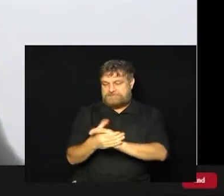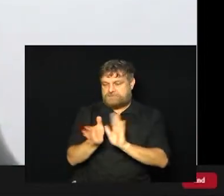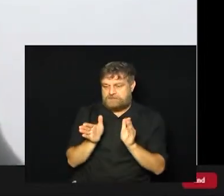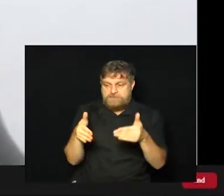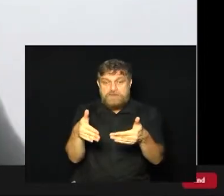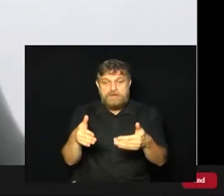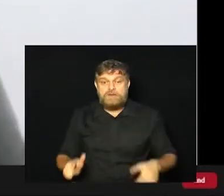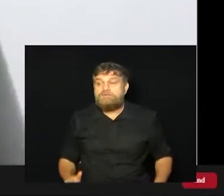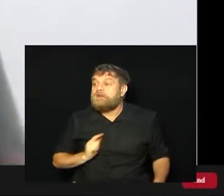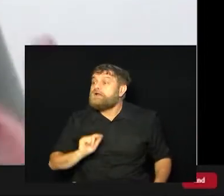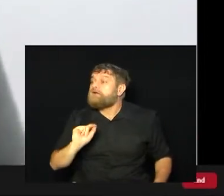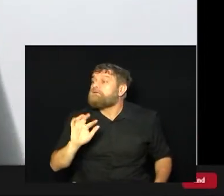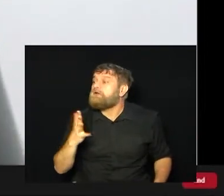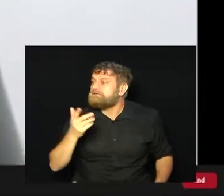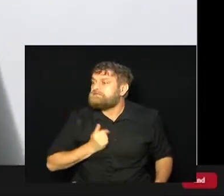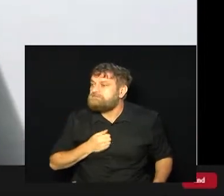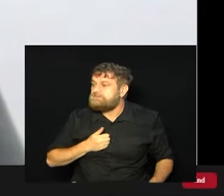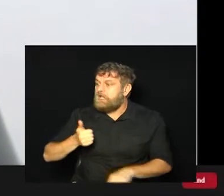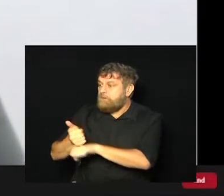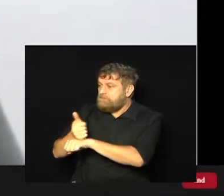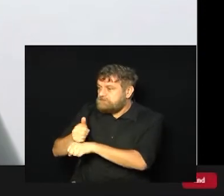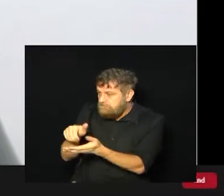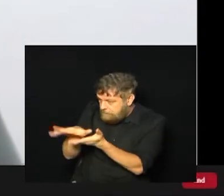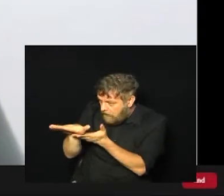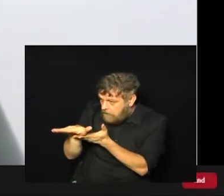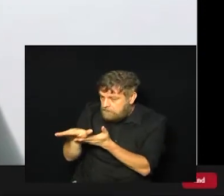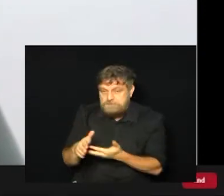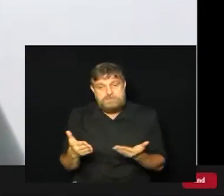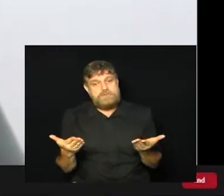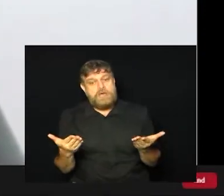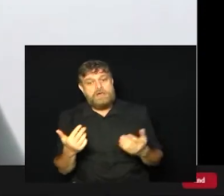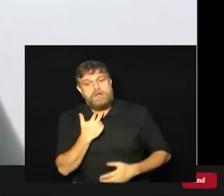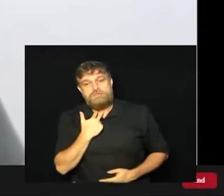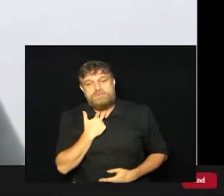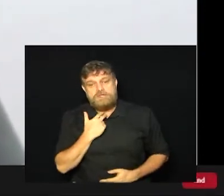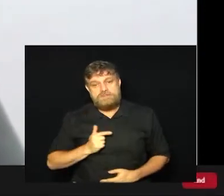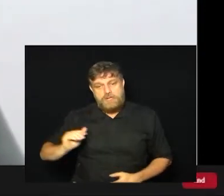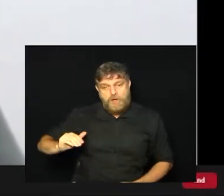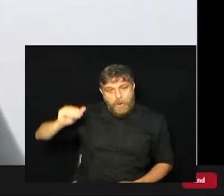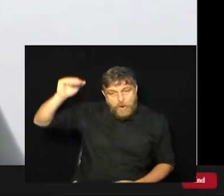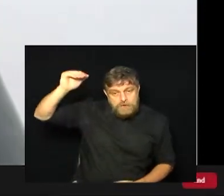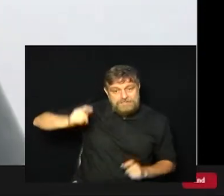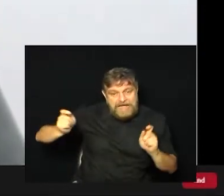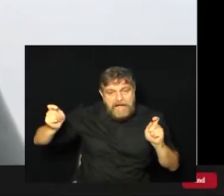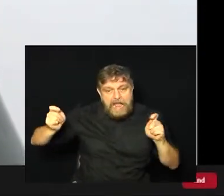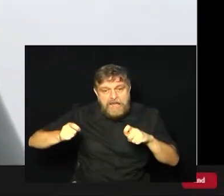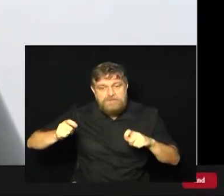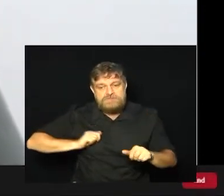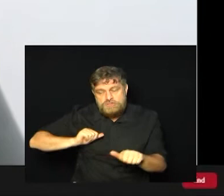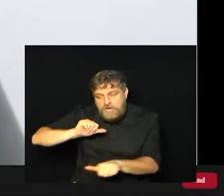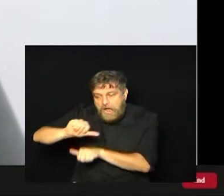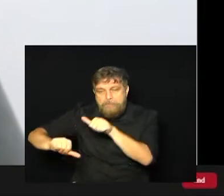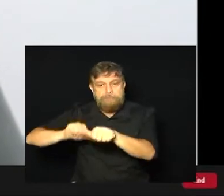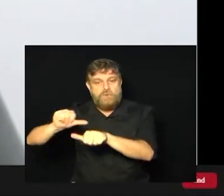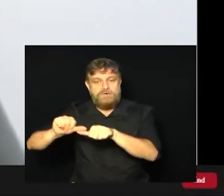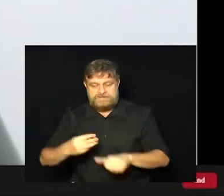tá, e aí vai ser casamento e você vai pedir demissão? Como é que é isso? Então, assim, um adulto, né, aquele que tem capacidade de adulterar,